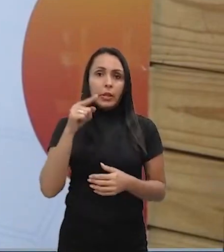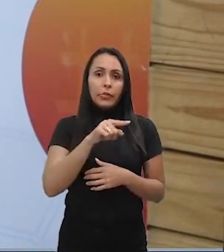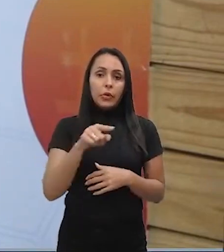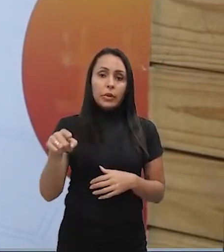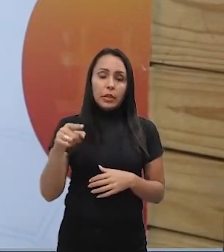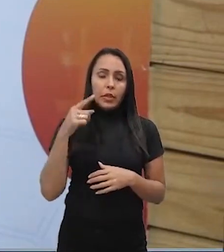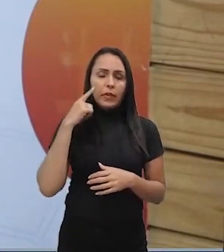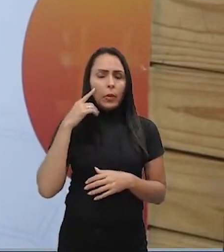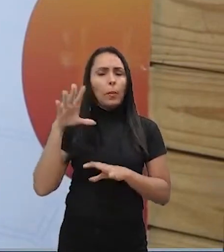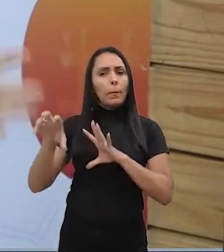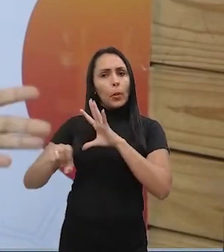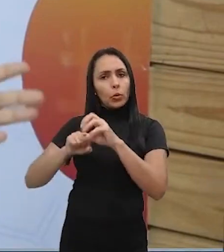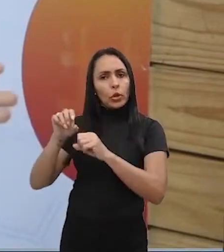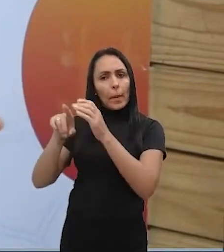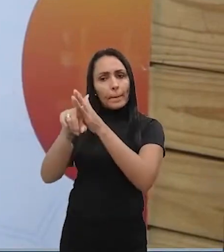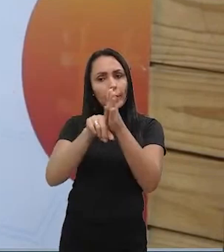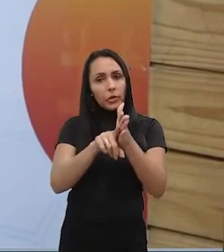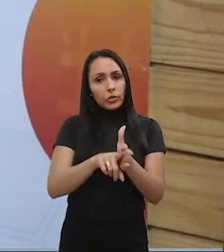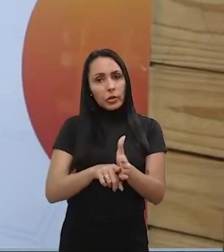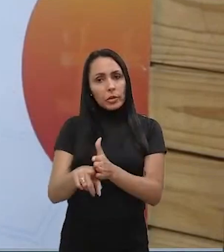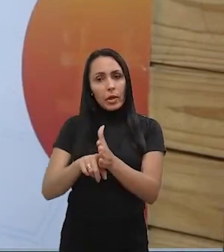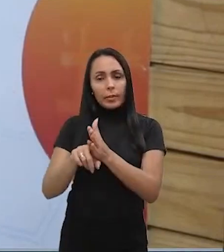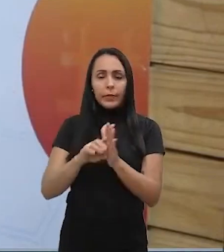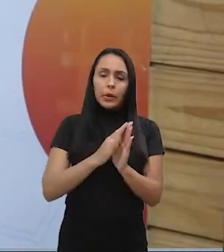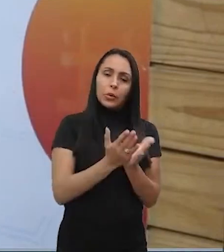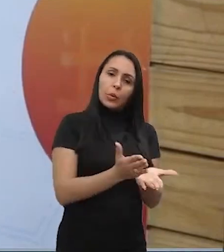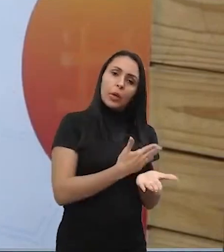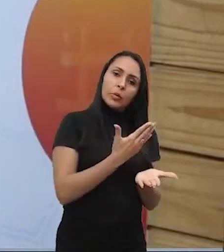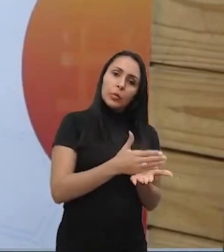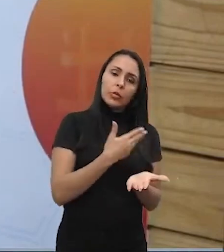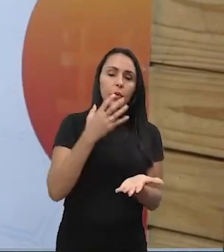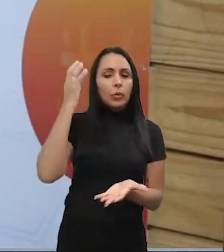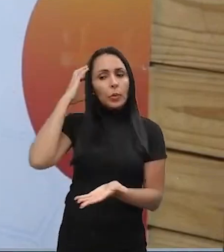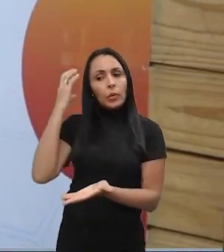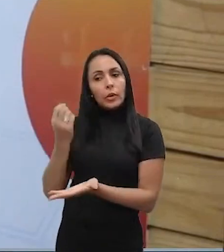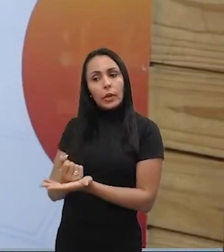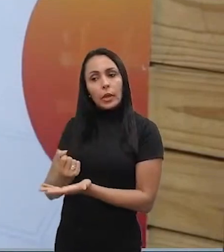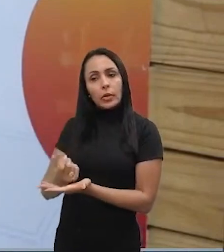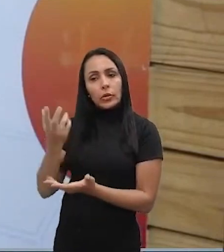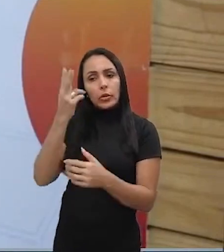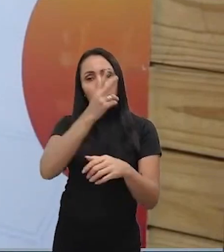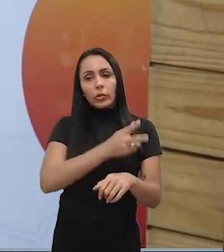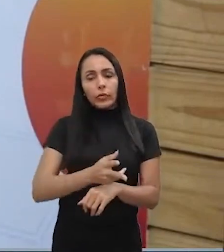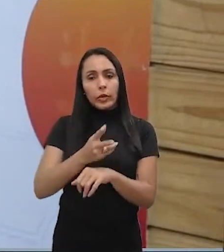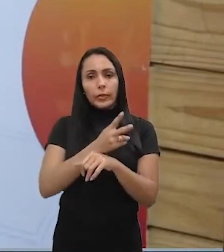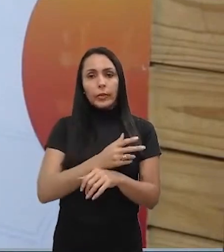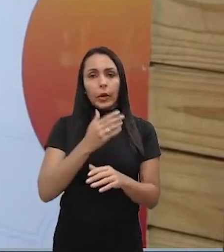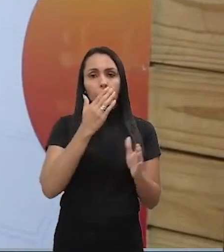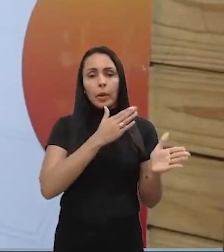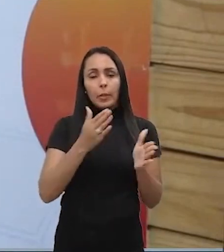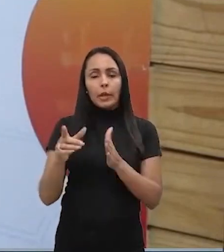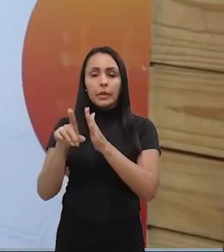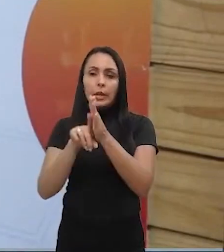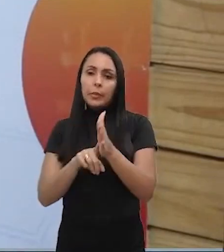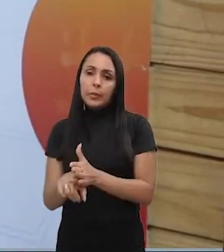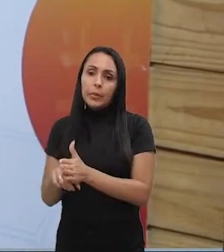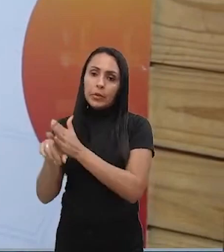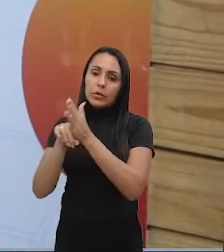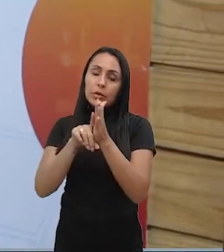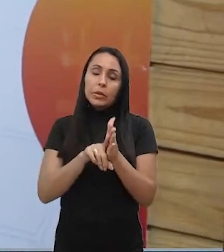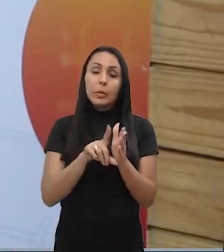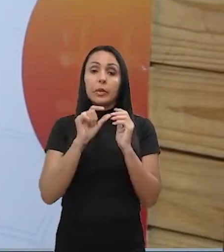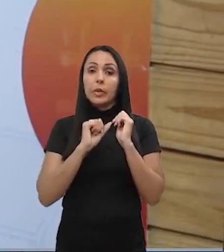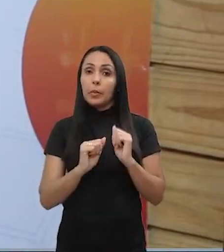vocês deverão buscar no e-book, nos vídeos e nos podcasts, a outra parte do estudo para que a